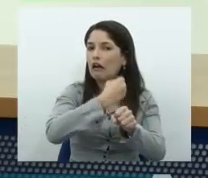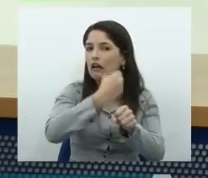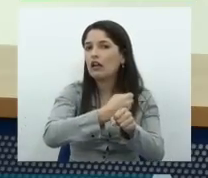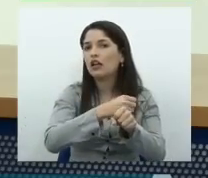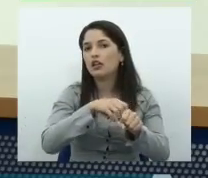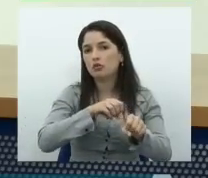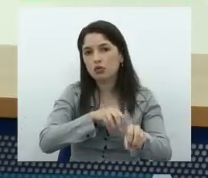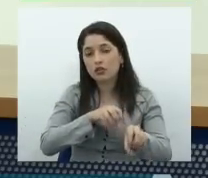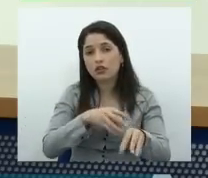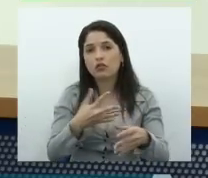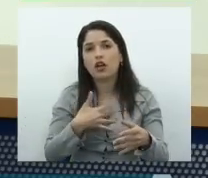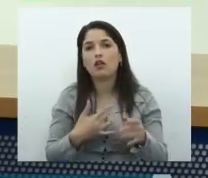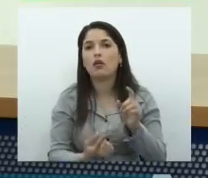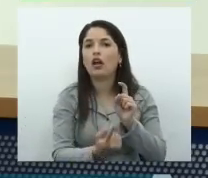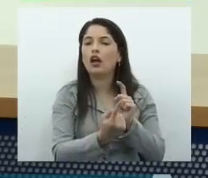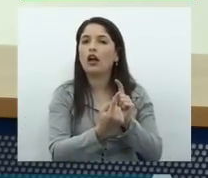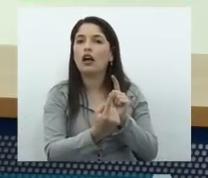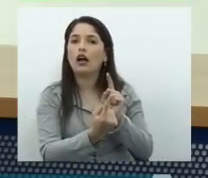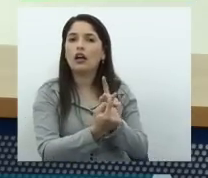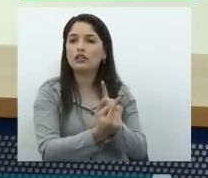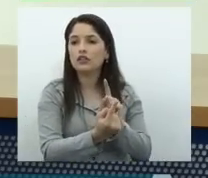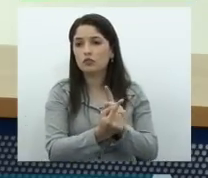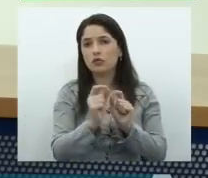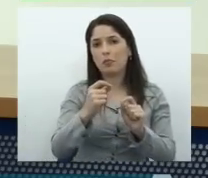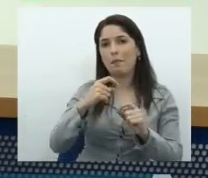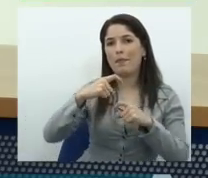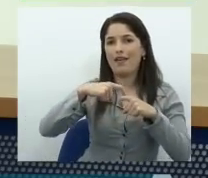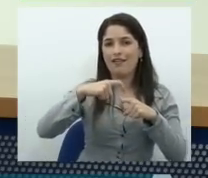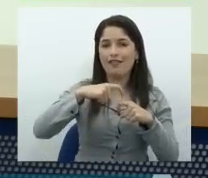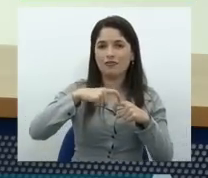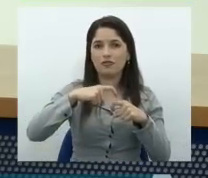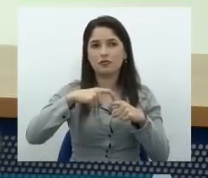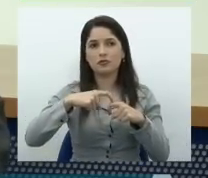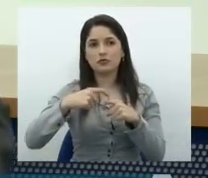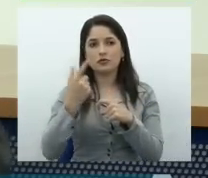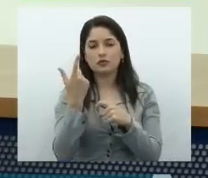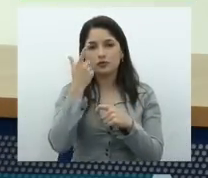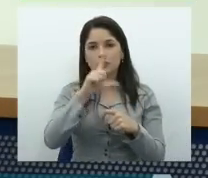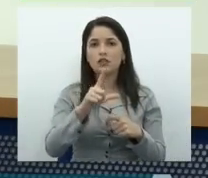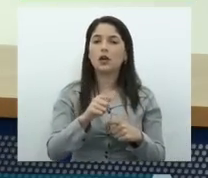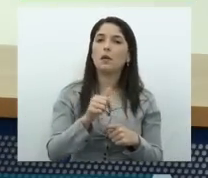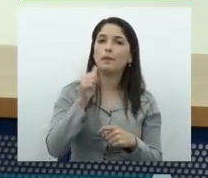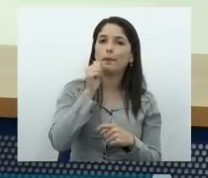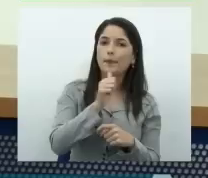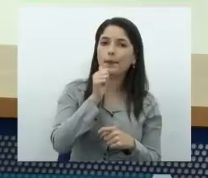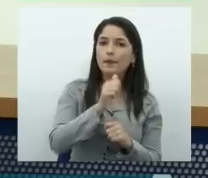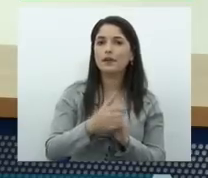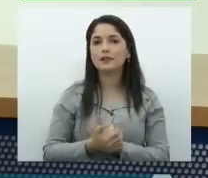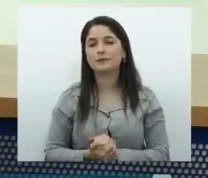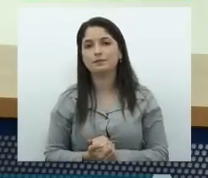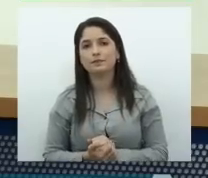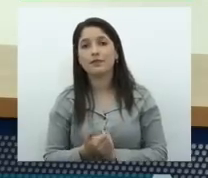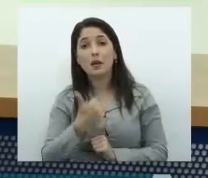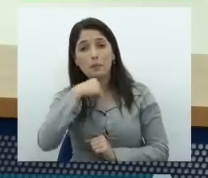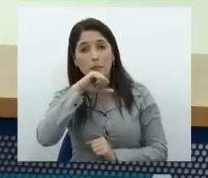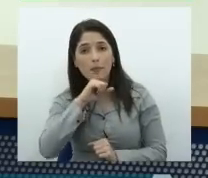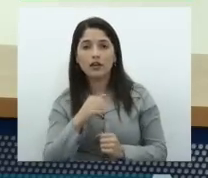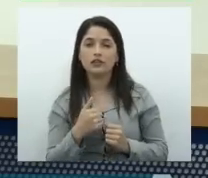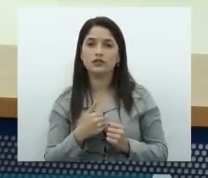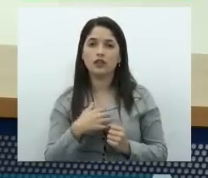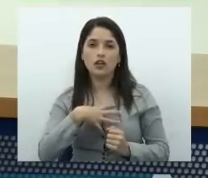creches, escolas com atendimento semanal de médicos, para que também as mulheres, as mães, possam deixar os seus